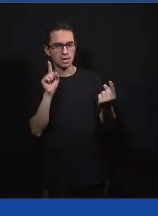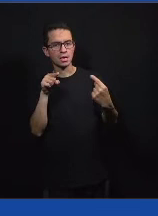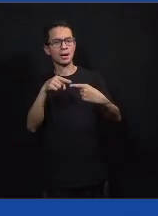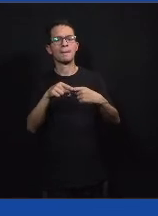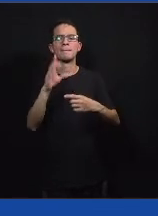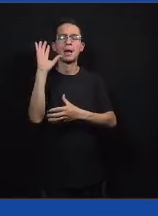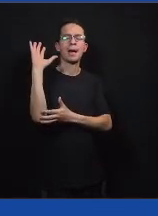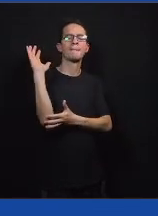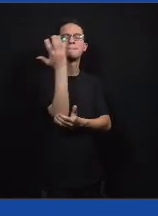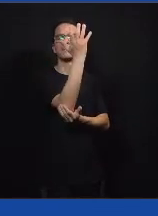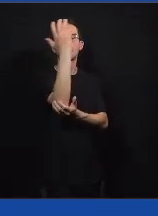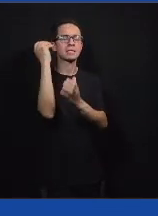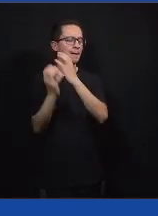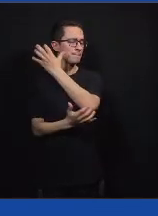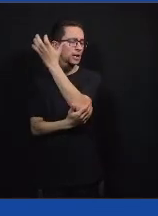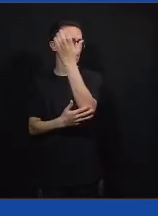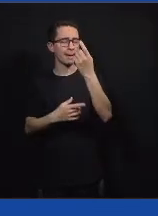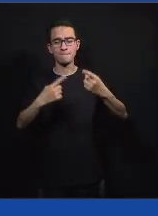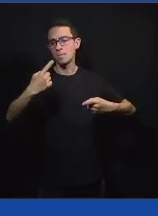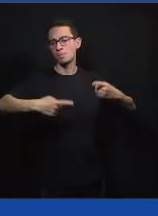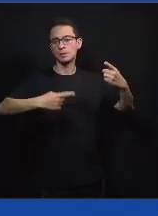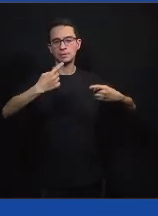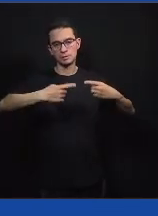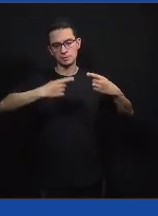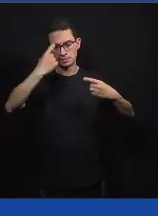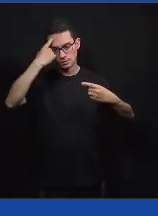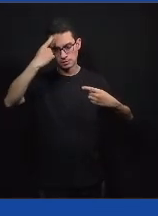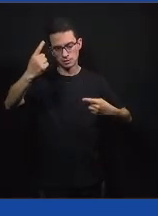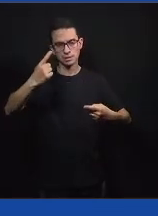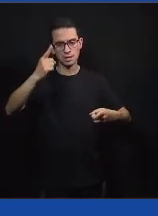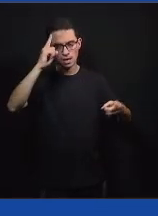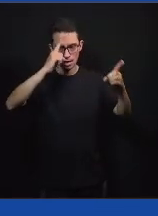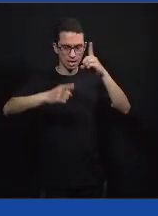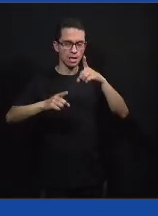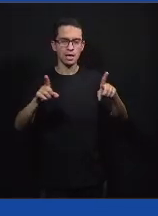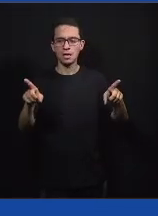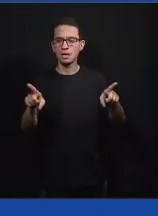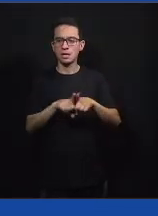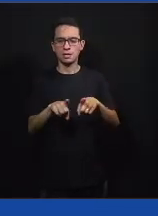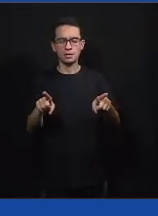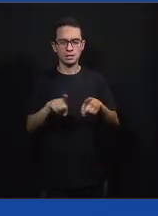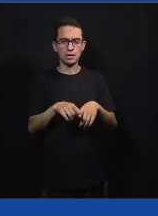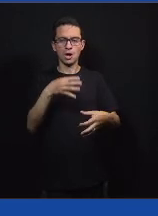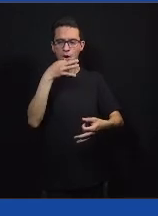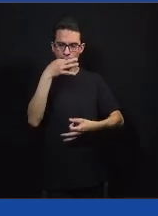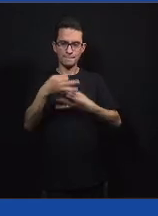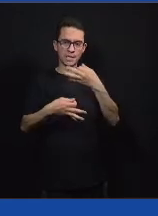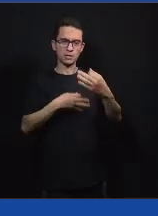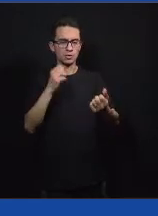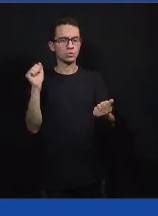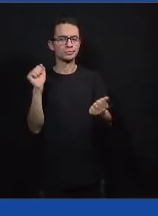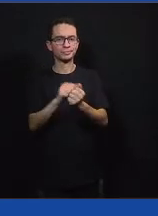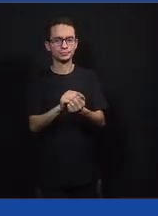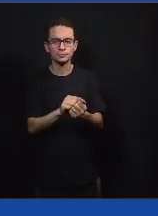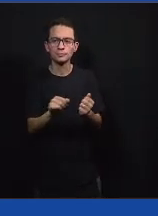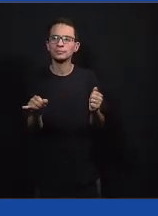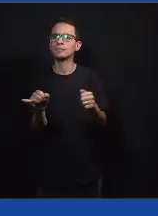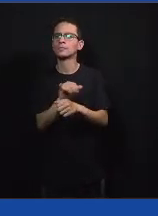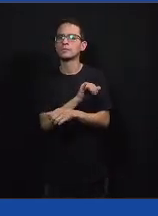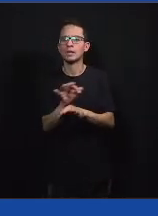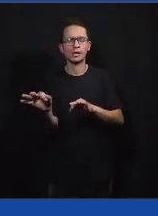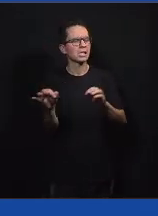que será apresentado para autoridades locais EA gente teve como Adriele comentou o Neto né que formou uma rede